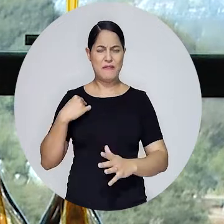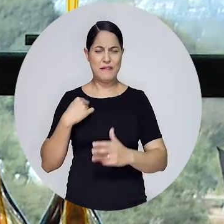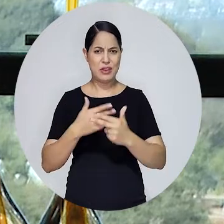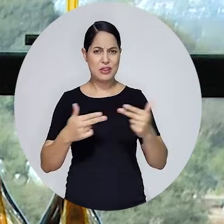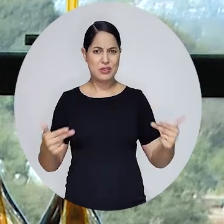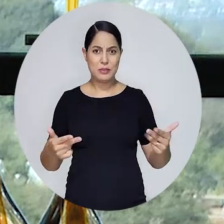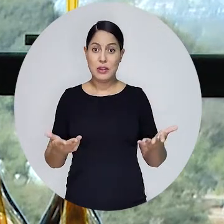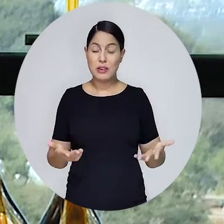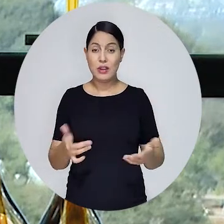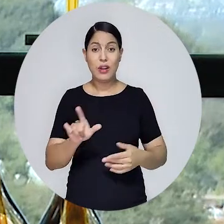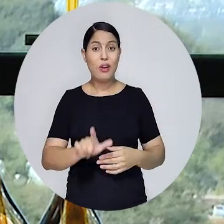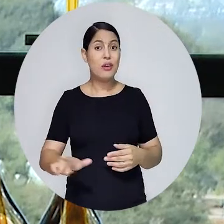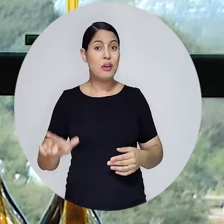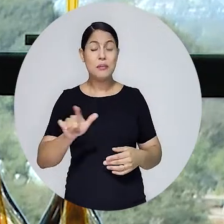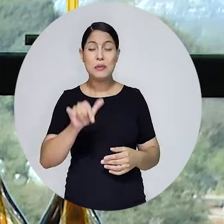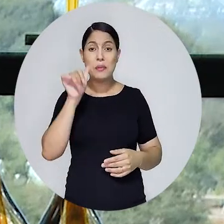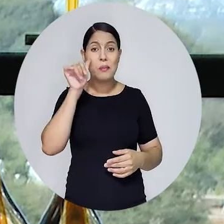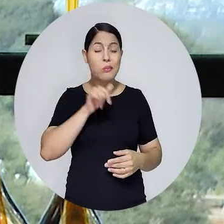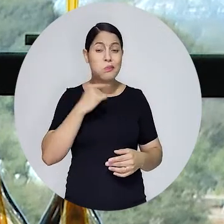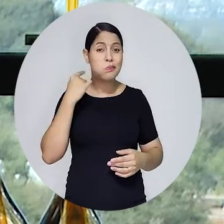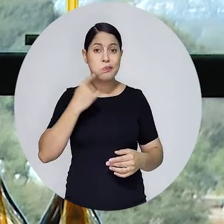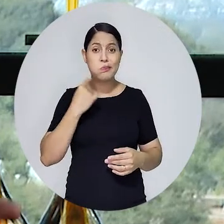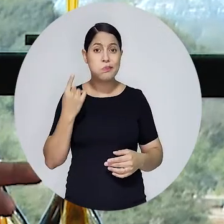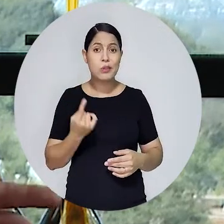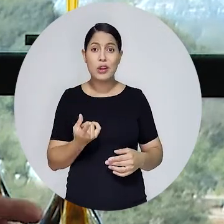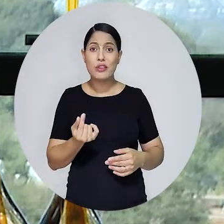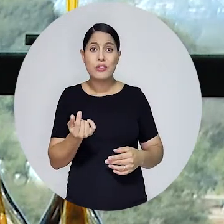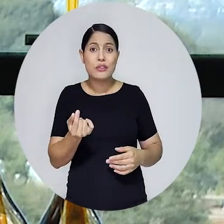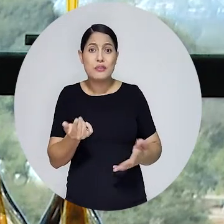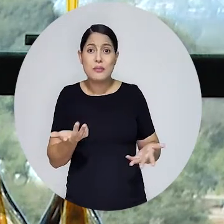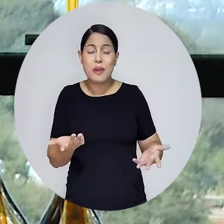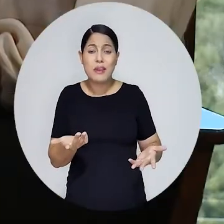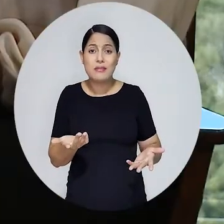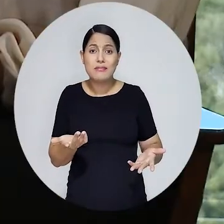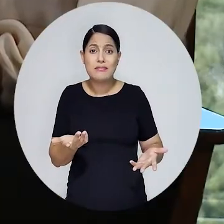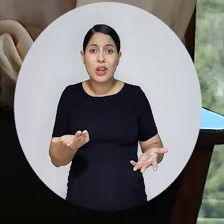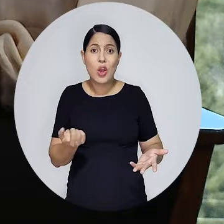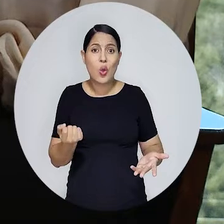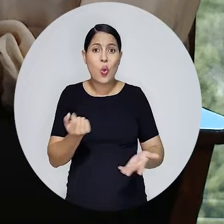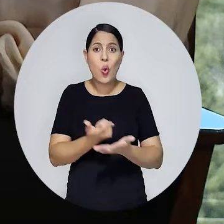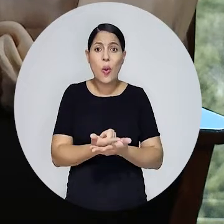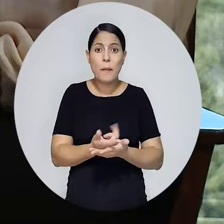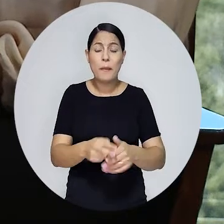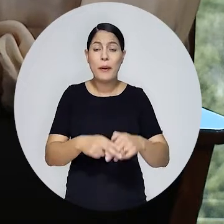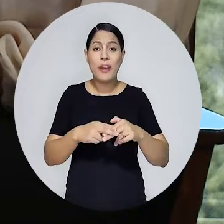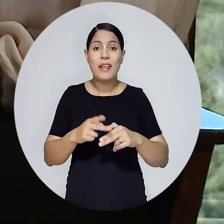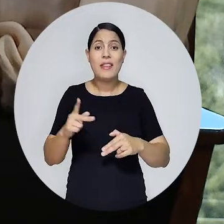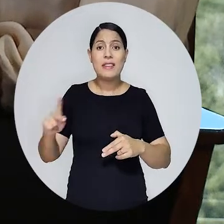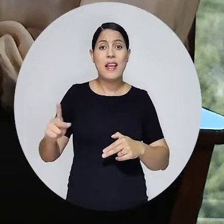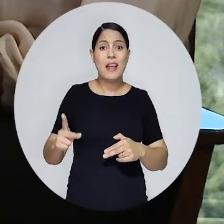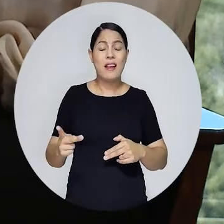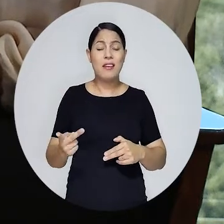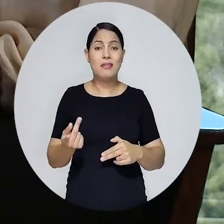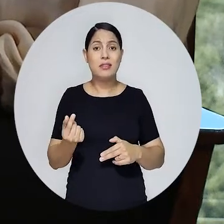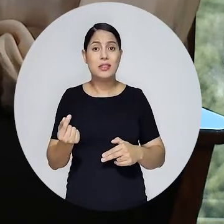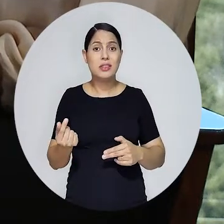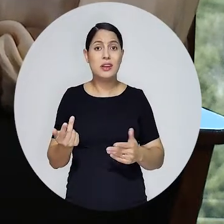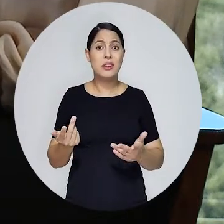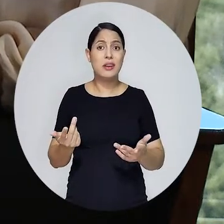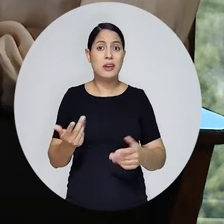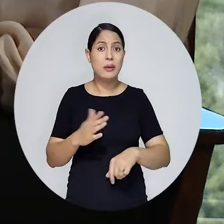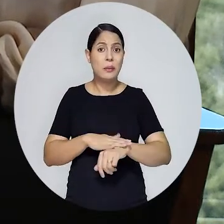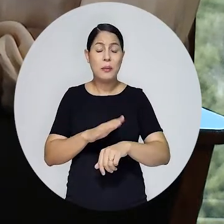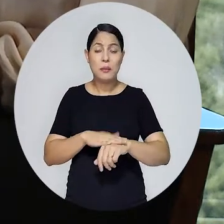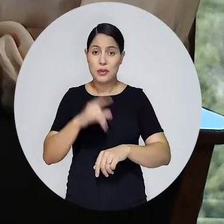também mulheres advogadas com dificuldades financeiras, às vezes não conseguem ter até uma vestimenta apropriada em virtude da sua condição econômica que passa